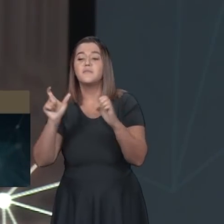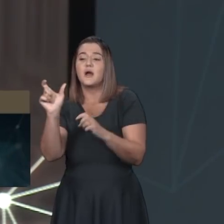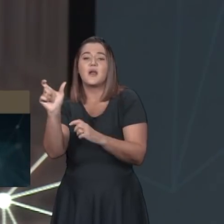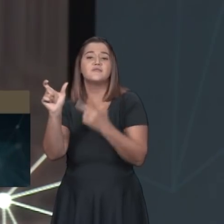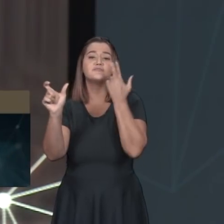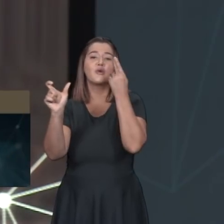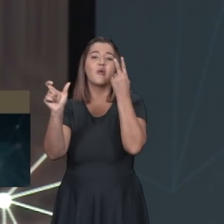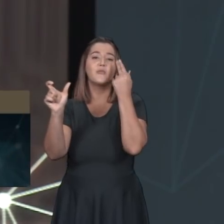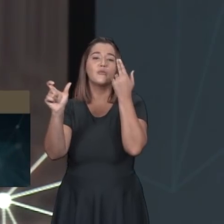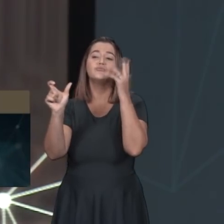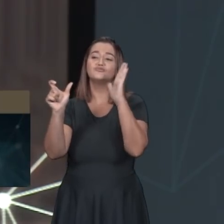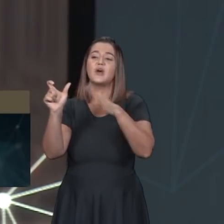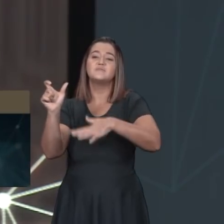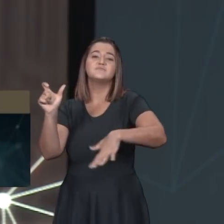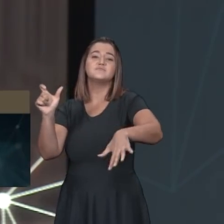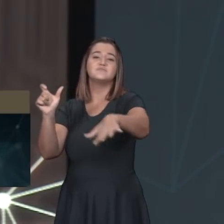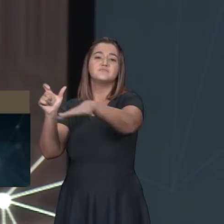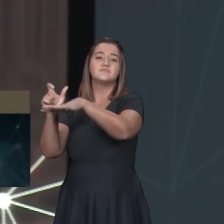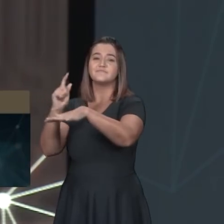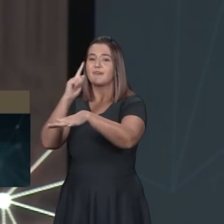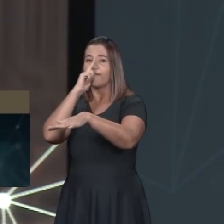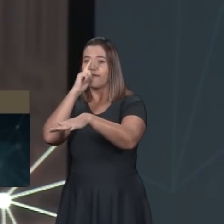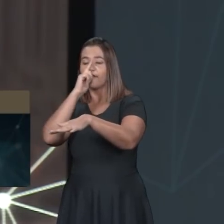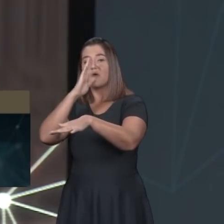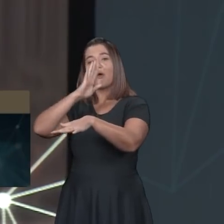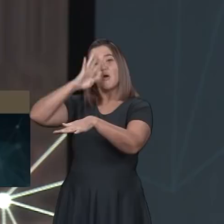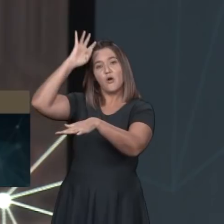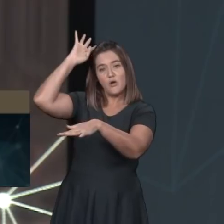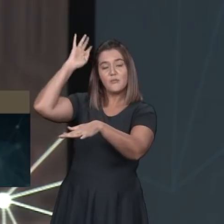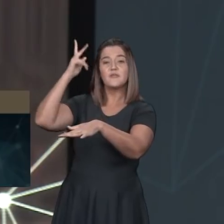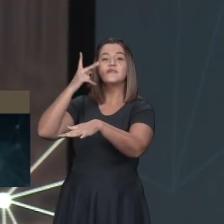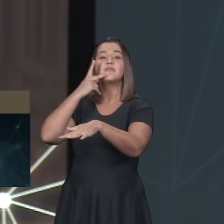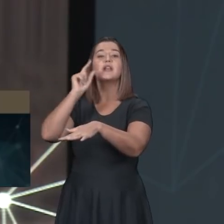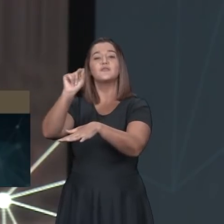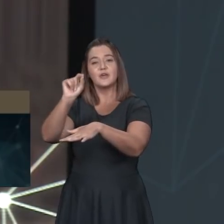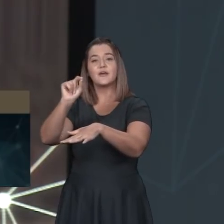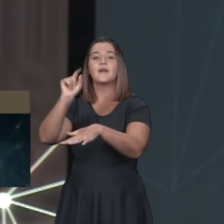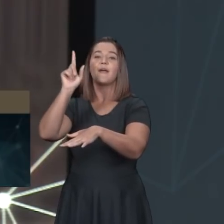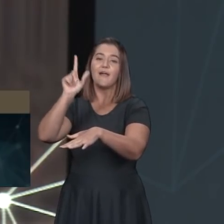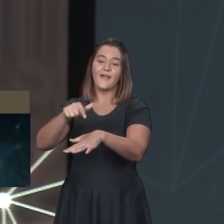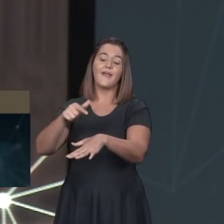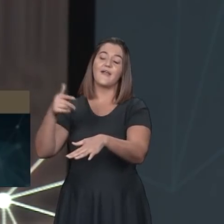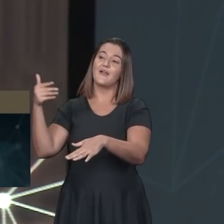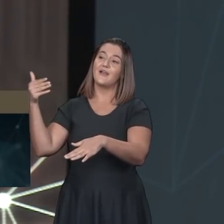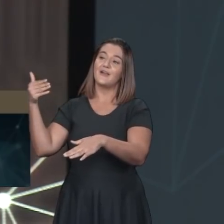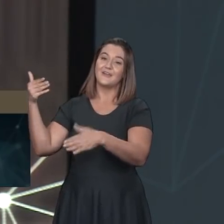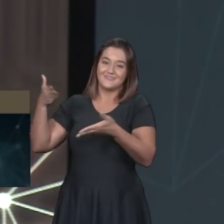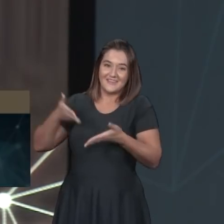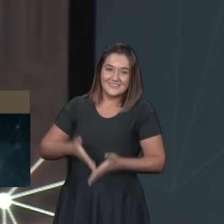mundo greco-romano como forma de se referir à vinda do Salvador.